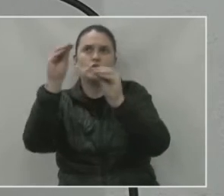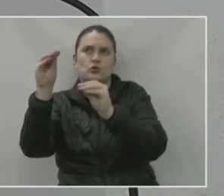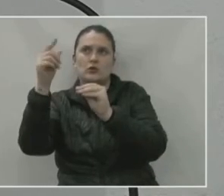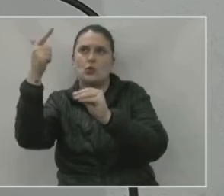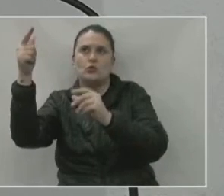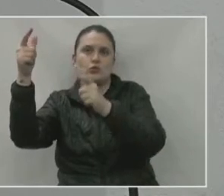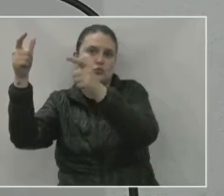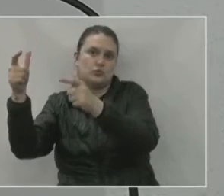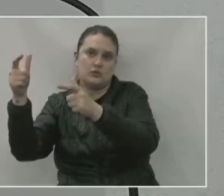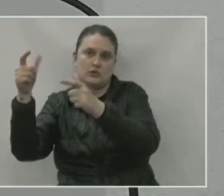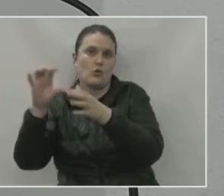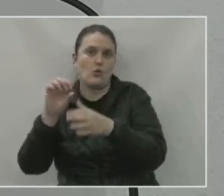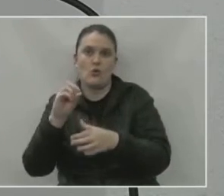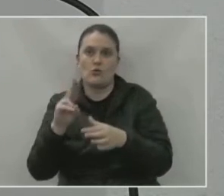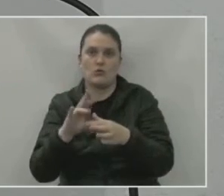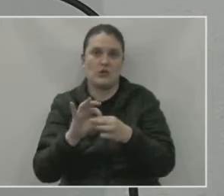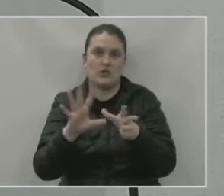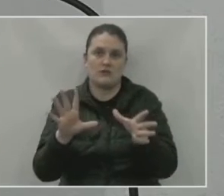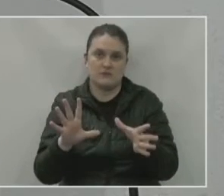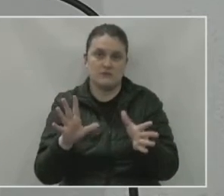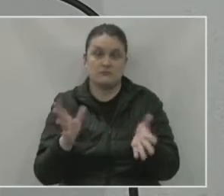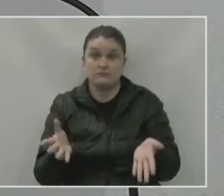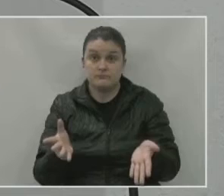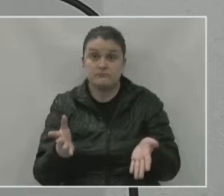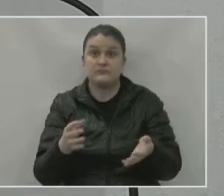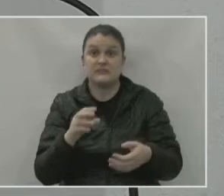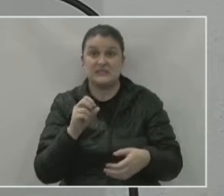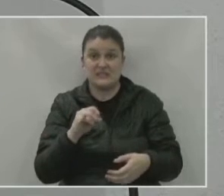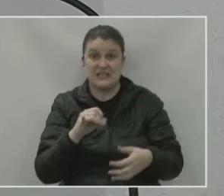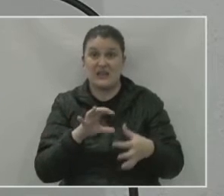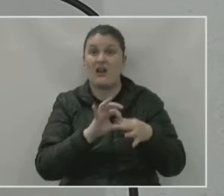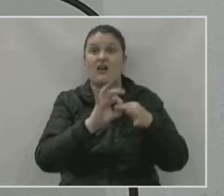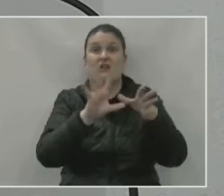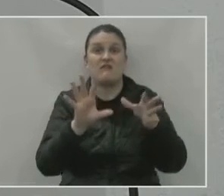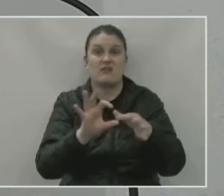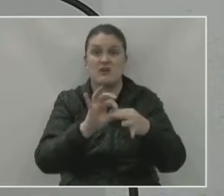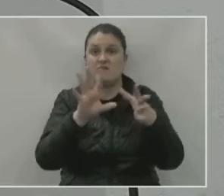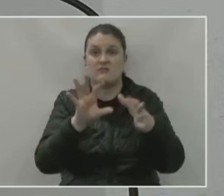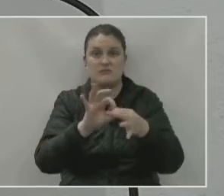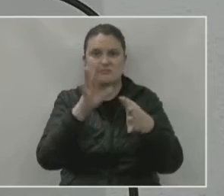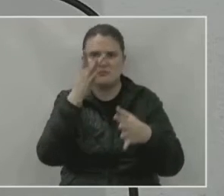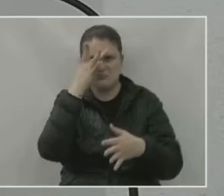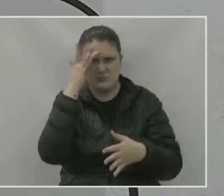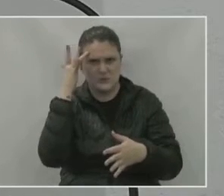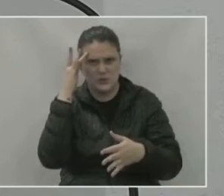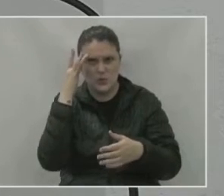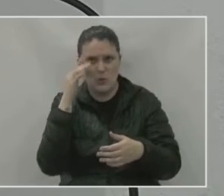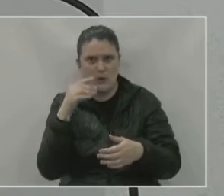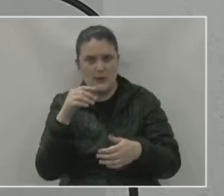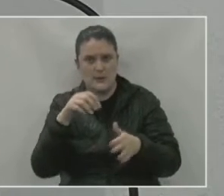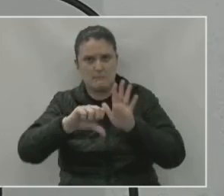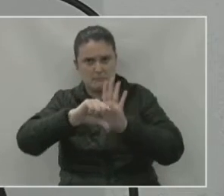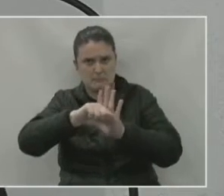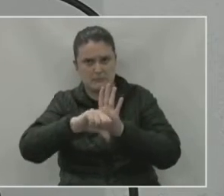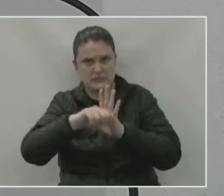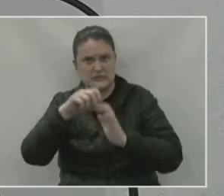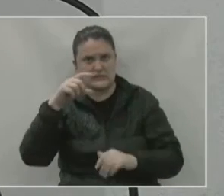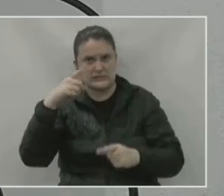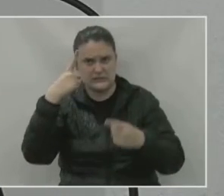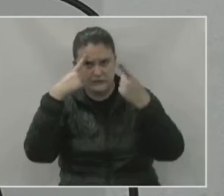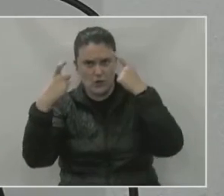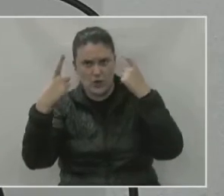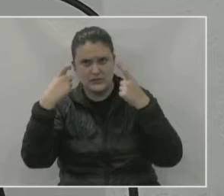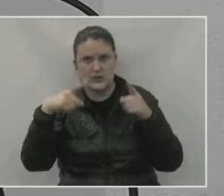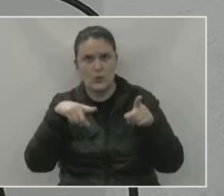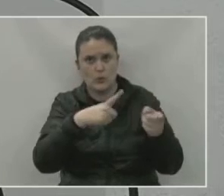temporária. Então, essa situação de colocar em liberdade pessoas que não deveriam, né, mesmo na violência contra